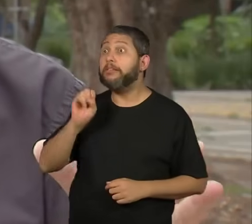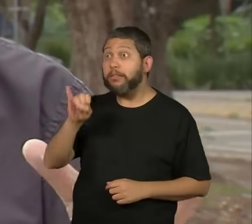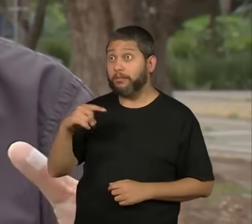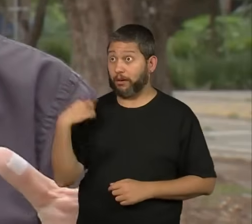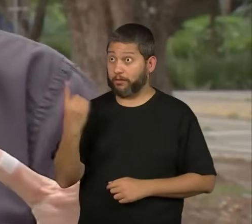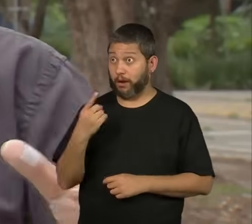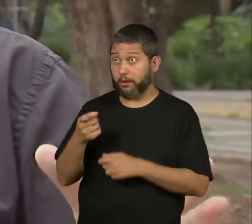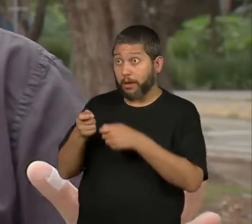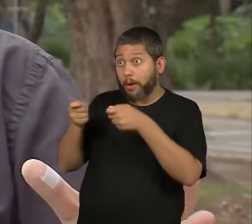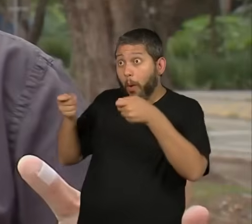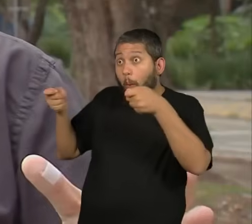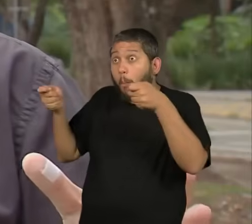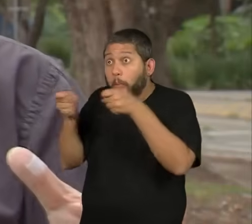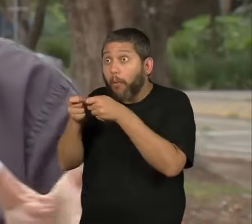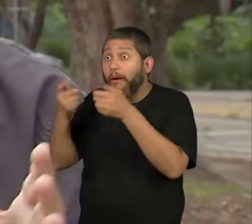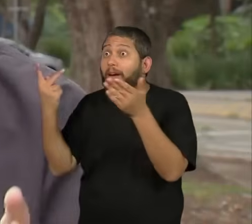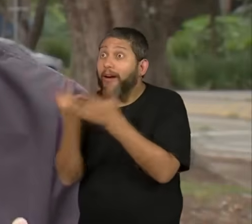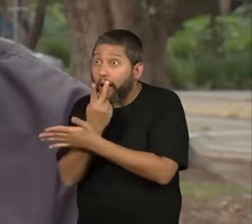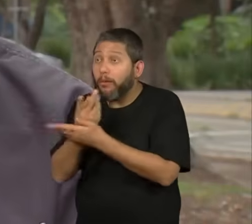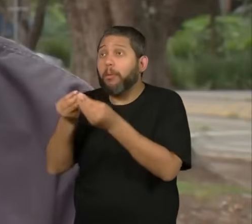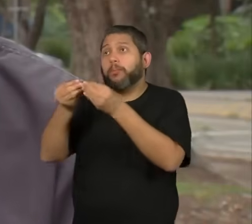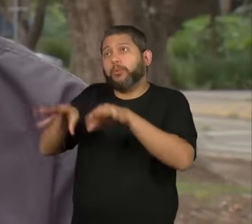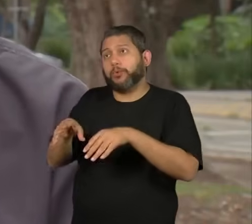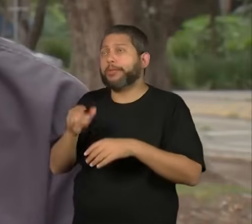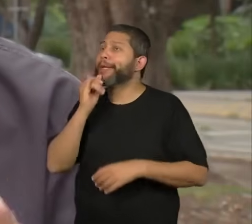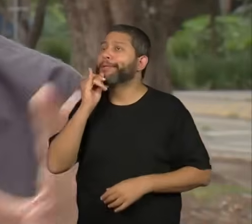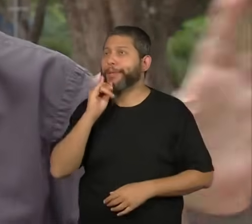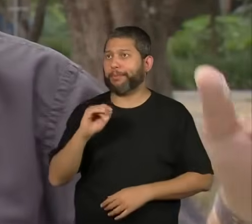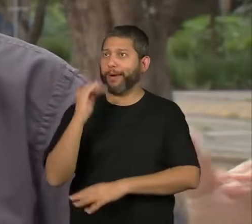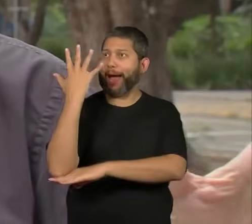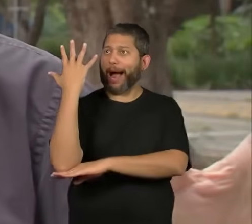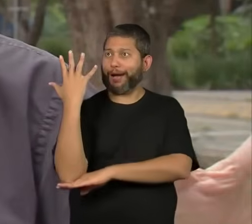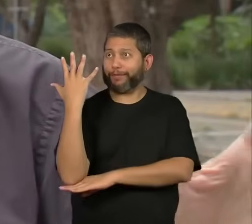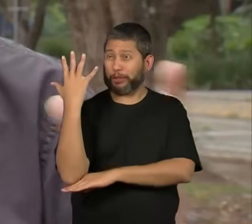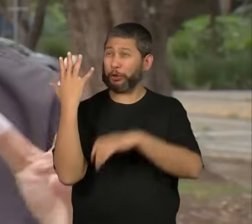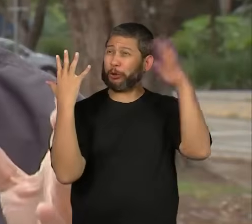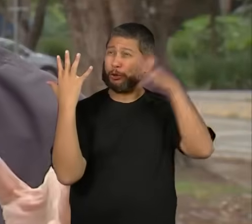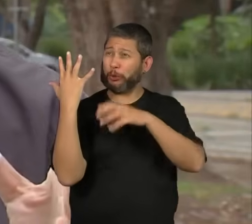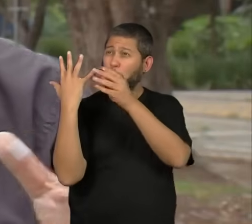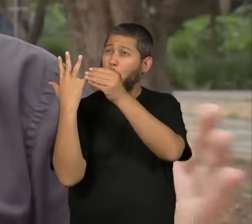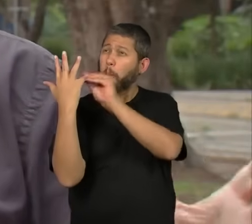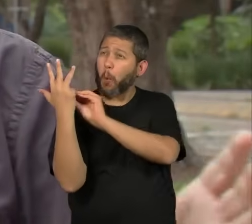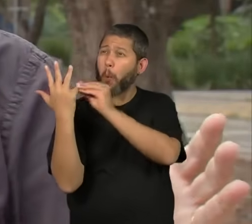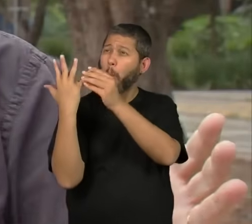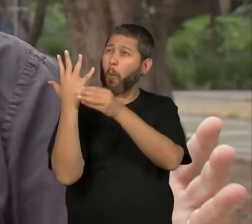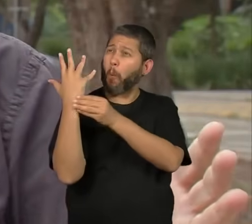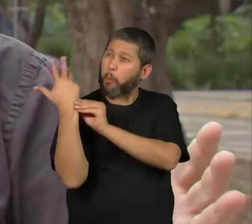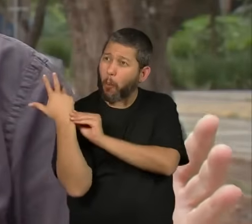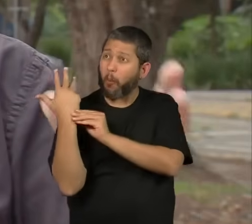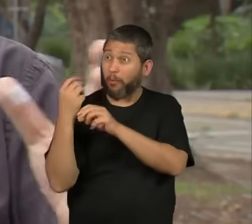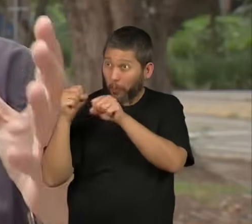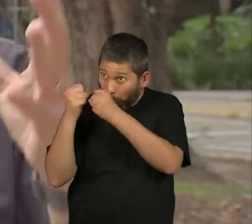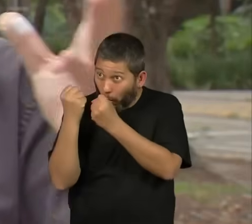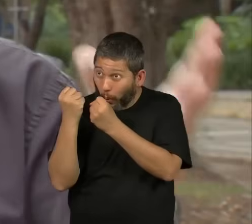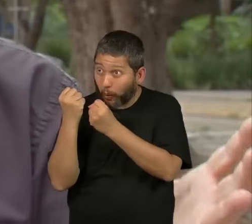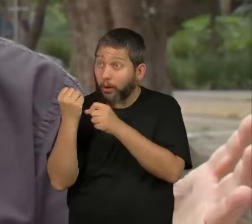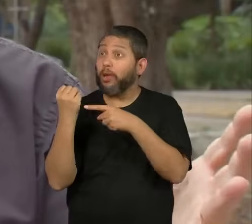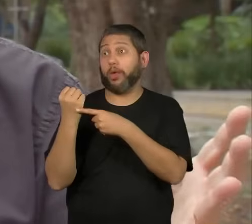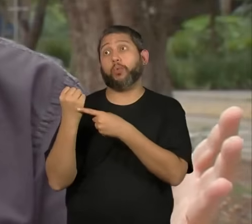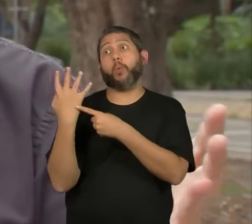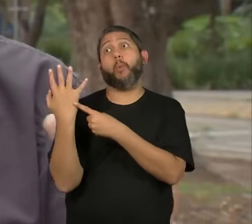ela, quando ela perde um galho, que é a coisa mais comum que tem quando tempestades passam. Ela pode perder um galho e esse galho